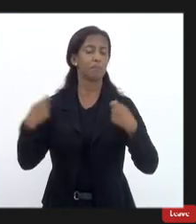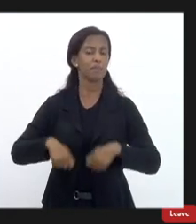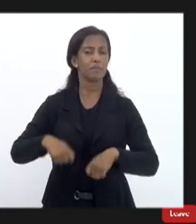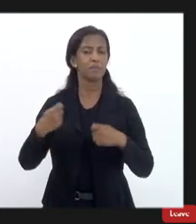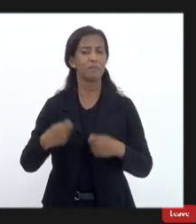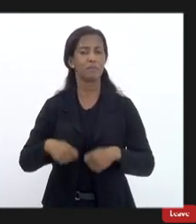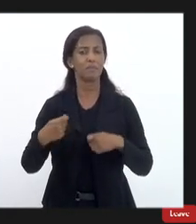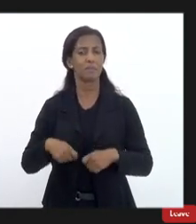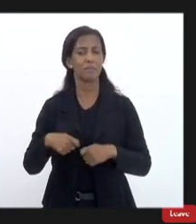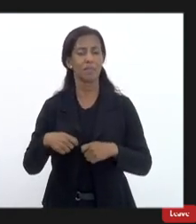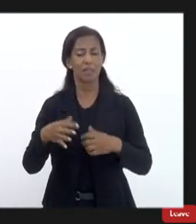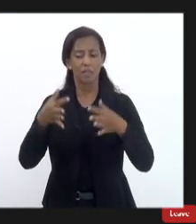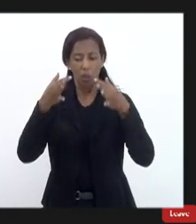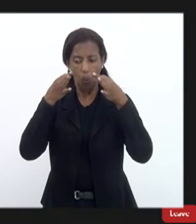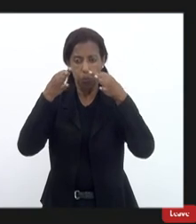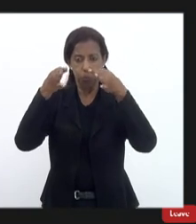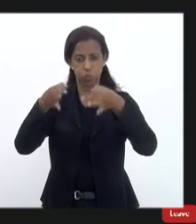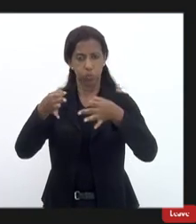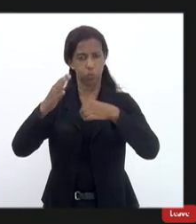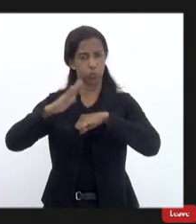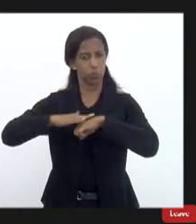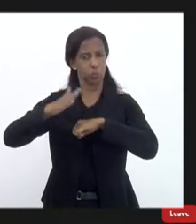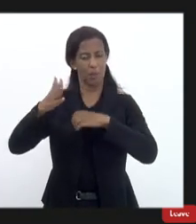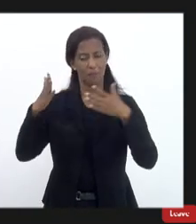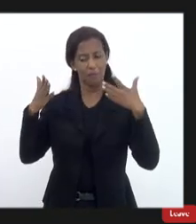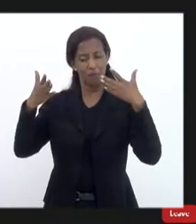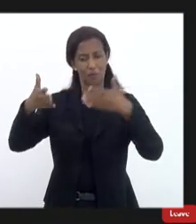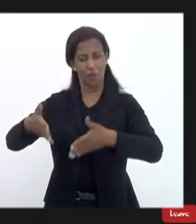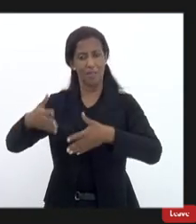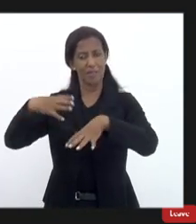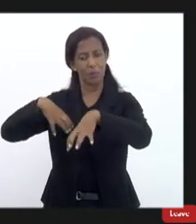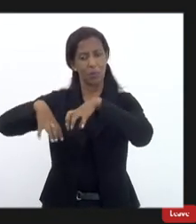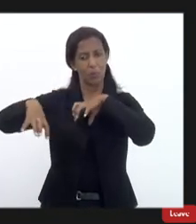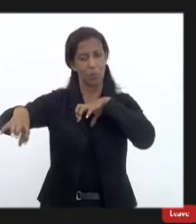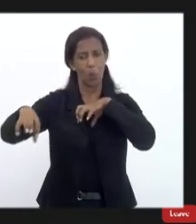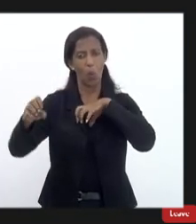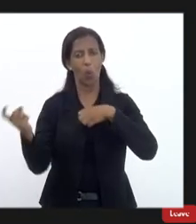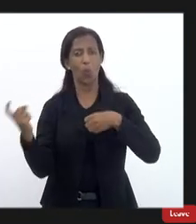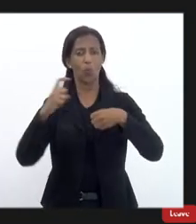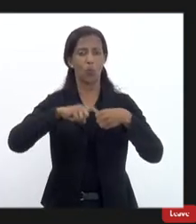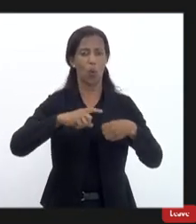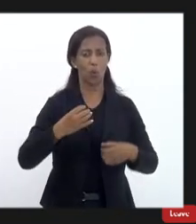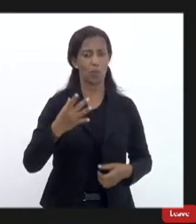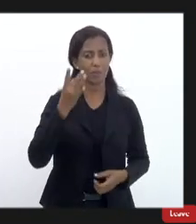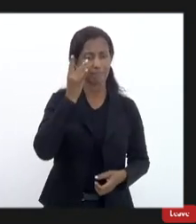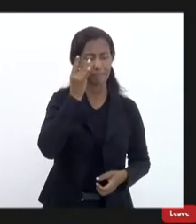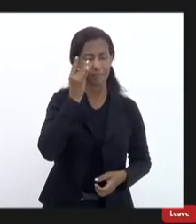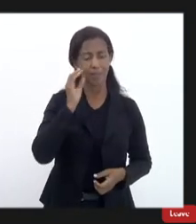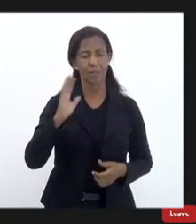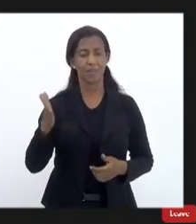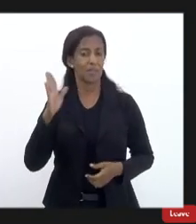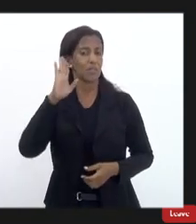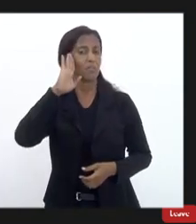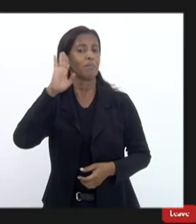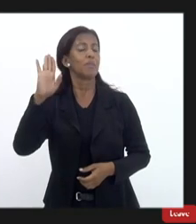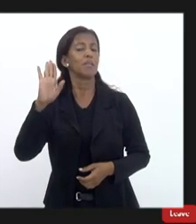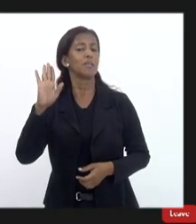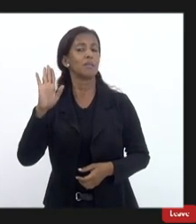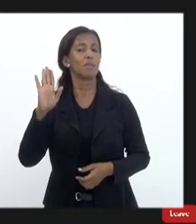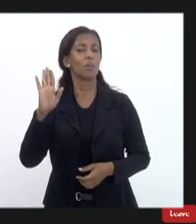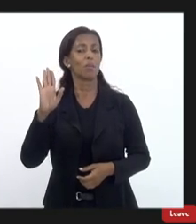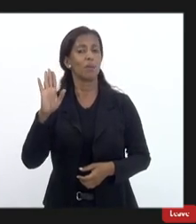precisa de uma atenção maior, seja no modelo híbrido, seja no retorno presencial, seja principalmente